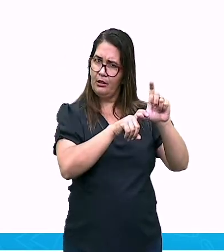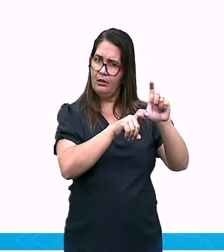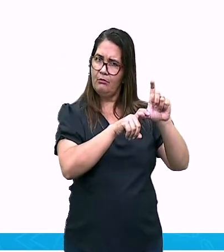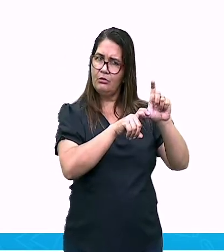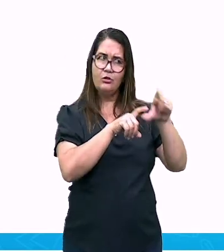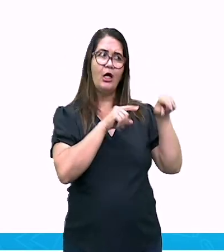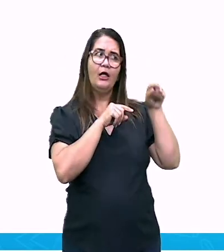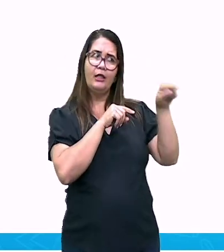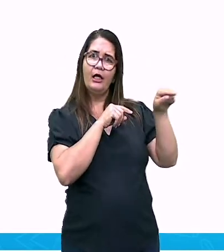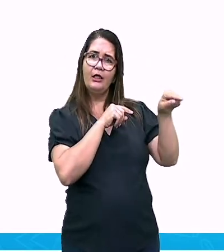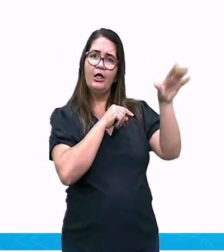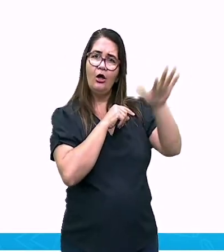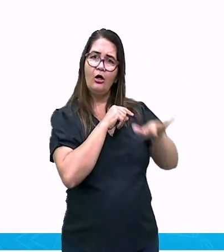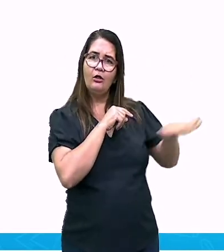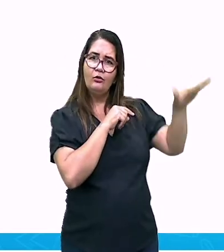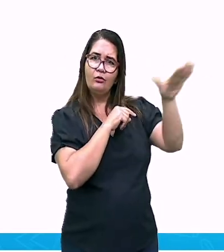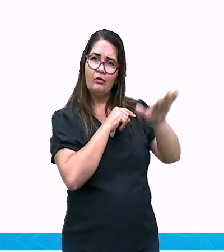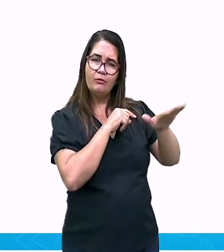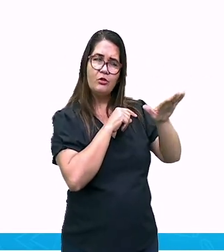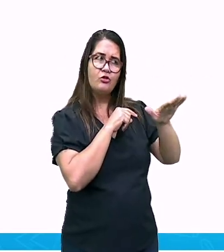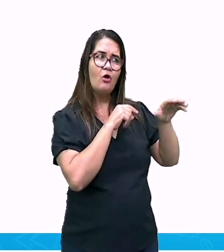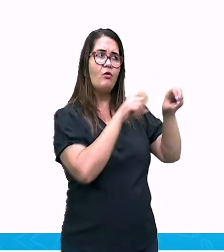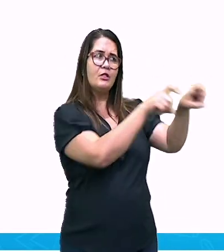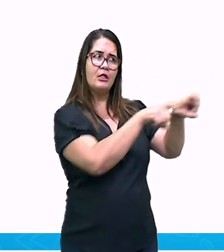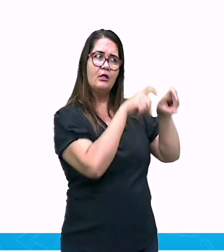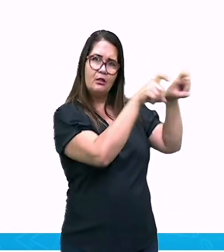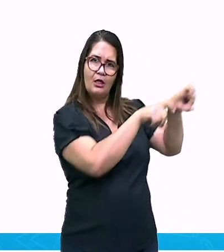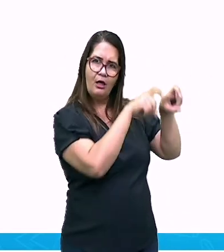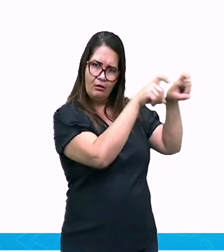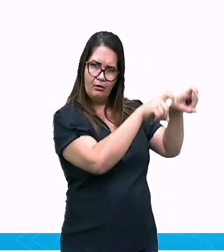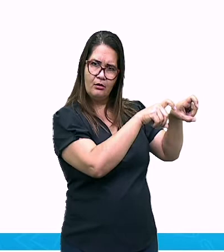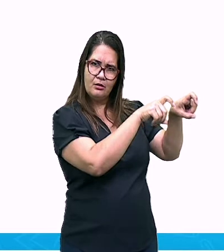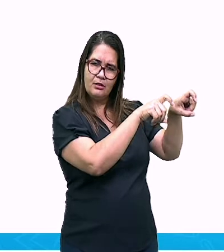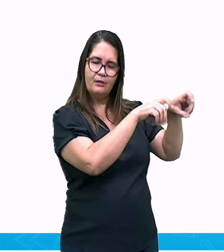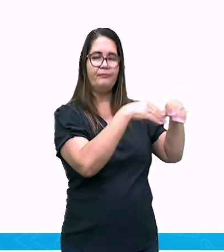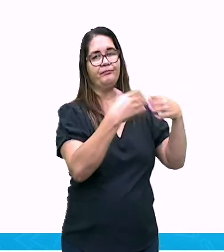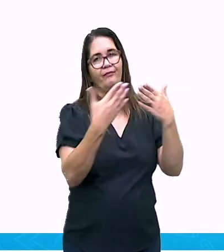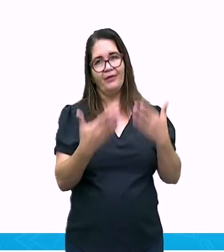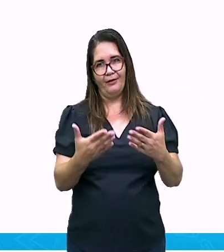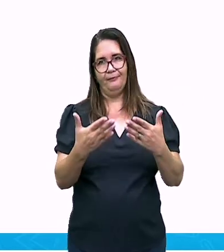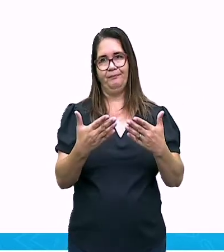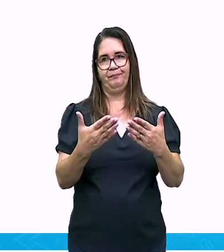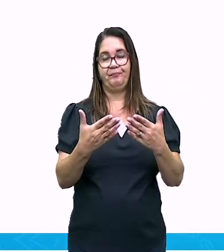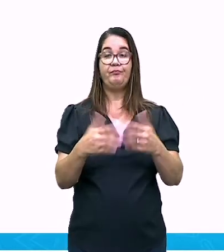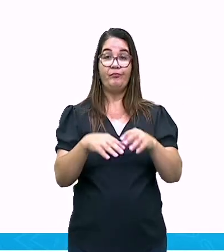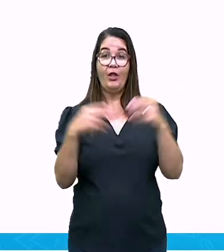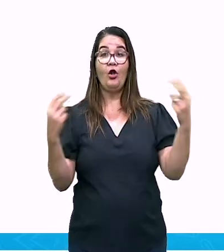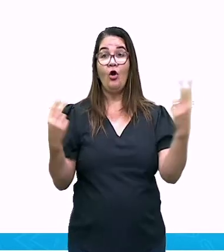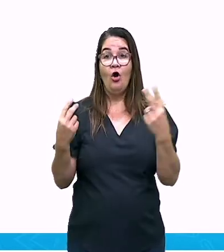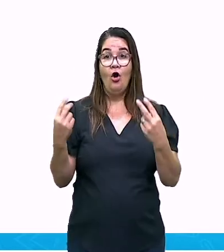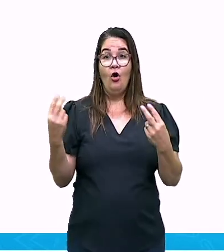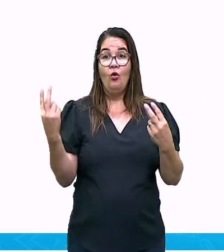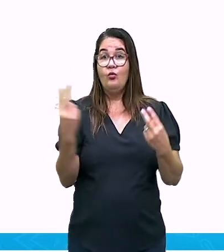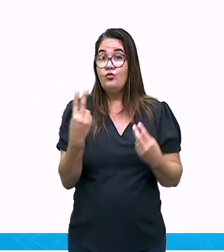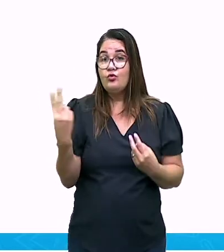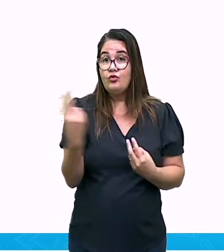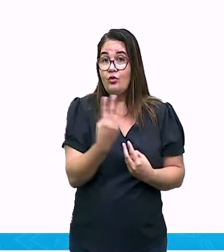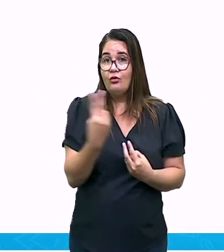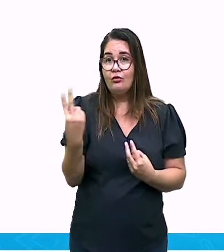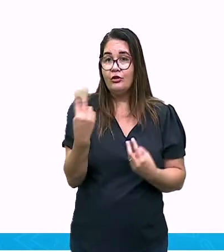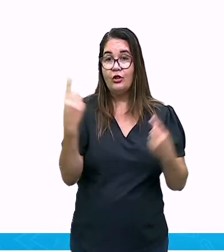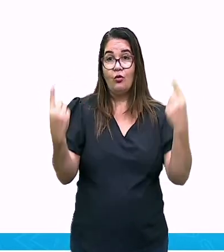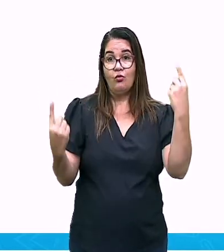né, que serão vendidos nos supermercados, quem mora no campo precisa vir à cidade para quê? Para